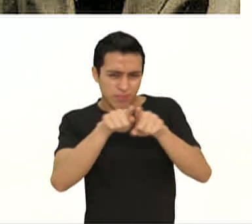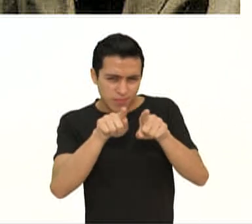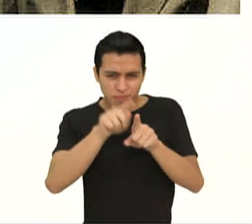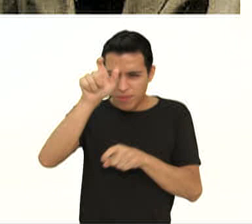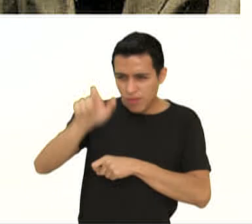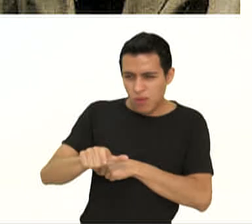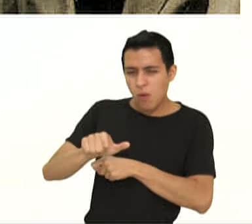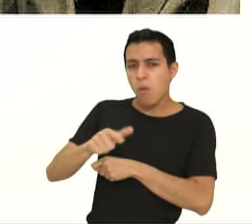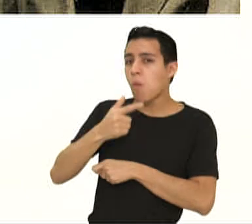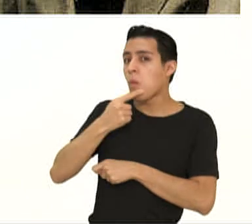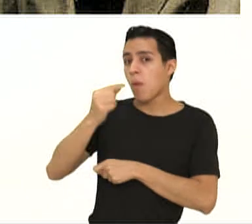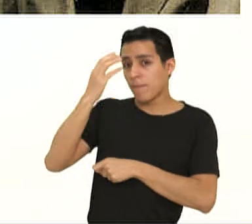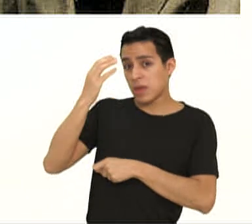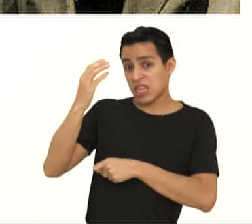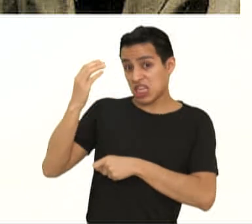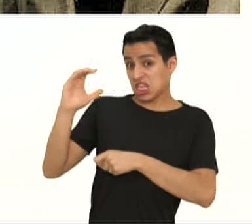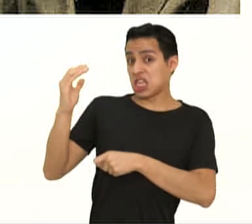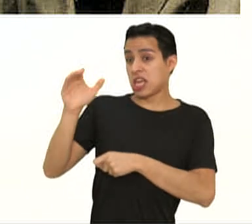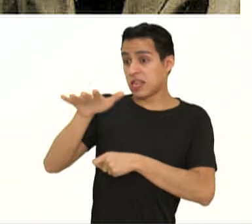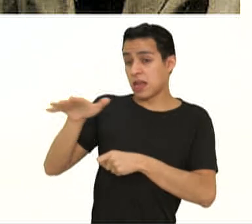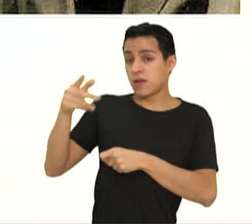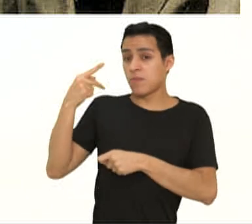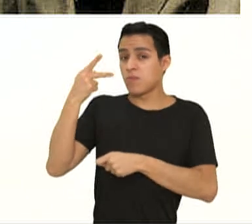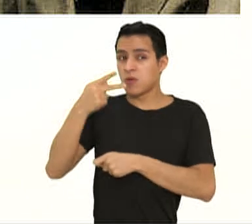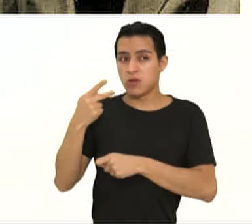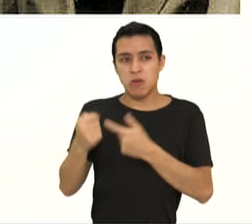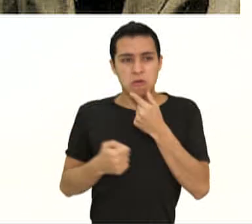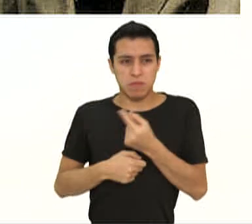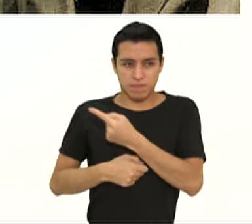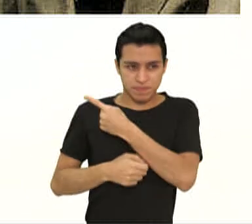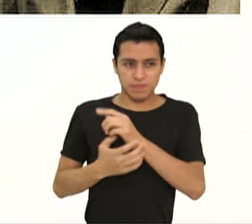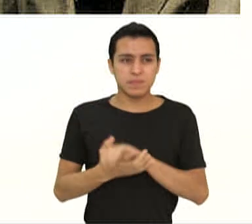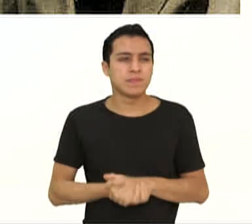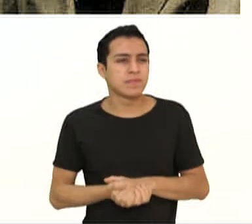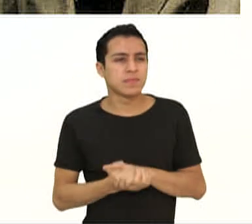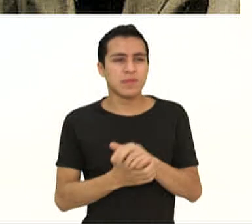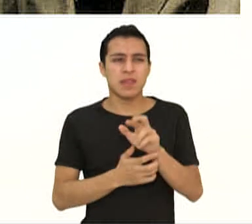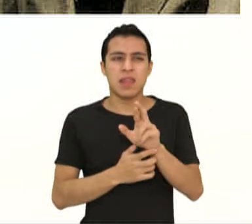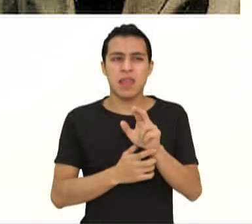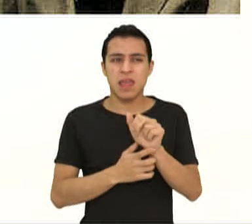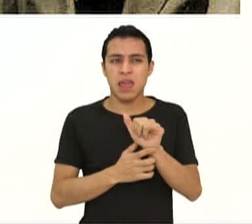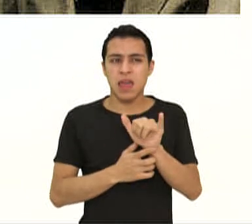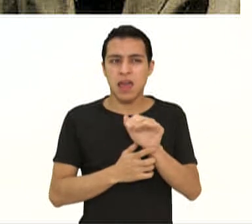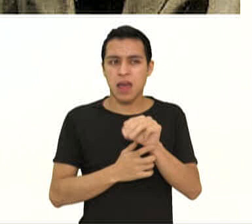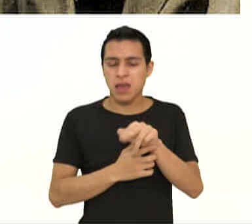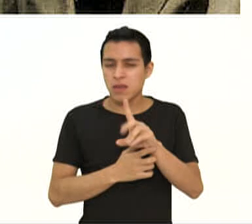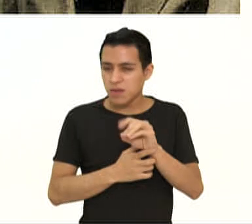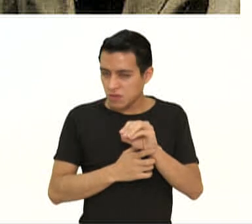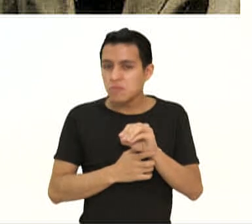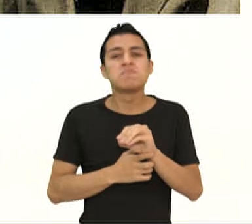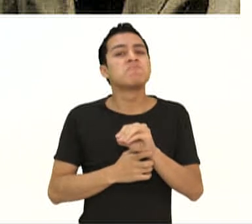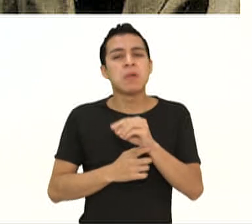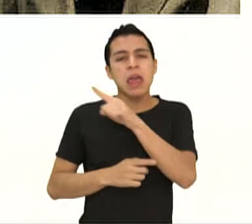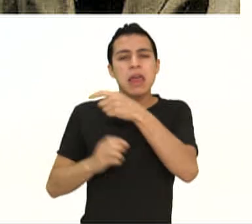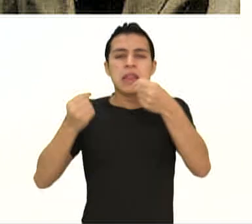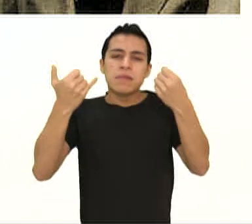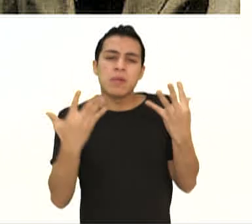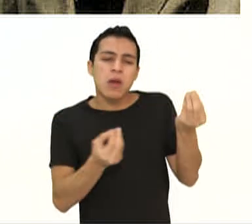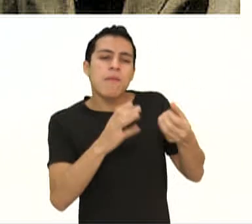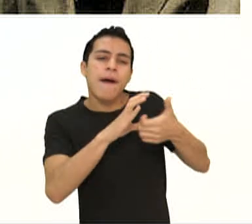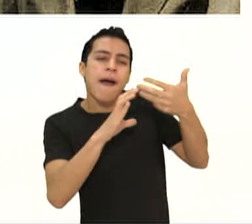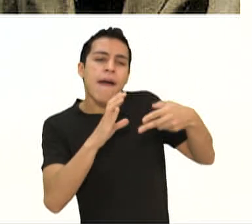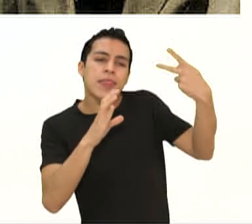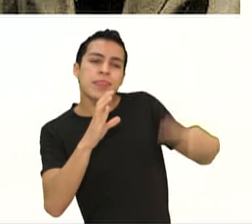cientista político que aborda muito bem esse tema é o Raimundo Faoro, e ele vai trazer aqui características da colônia.